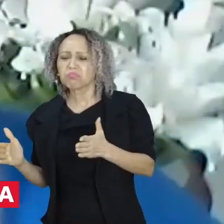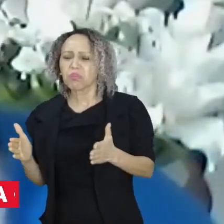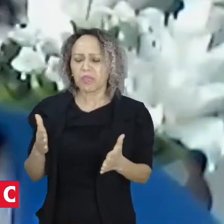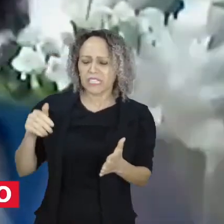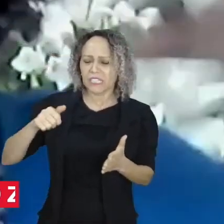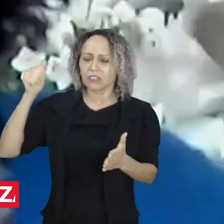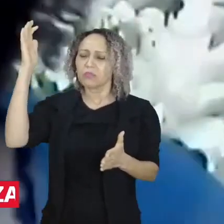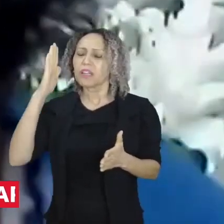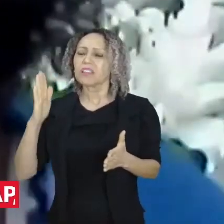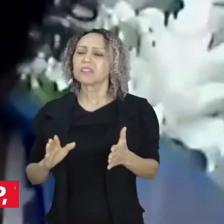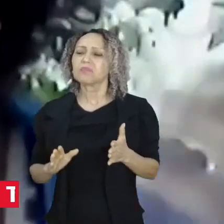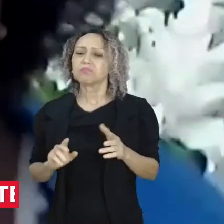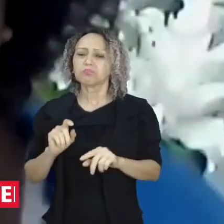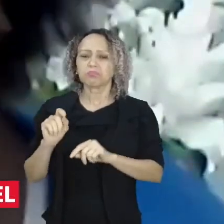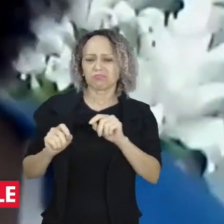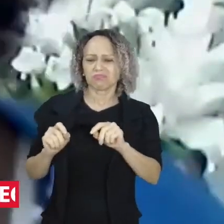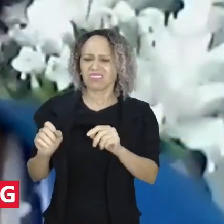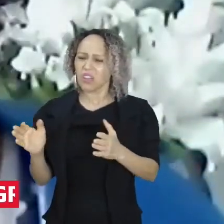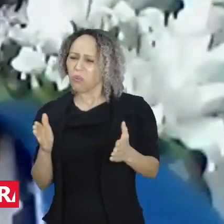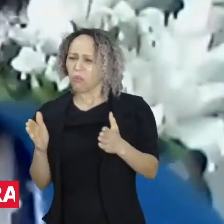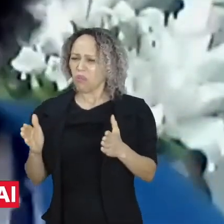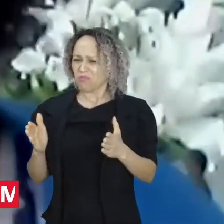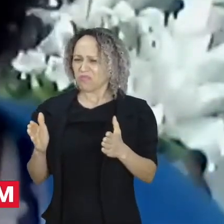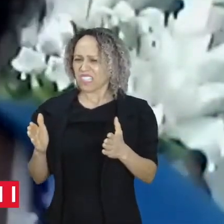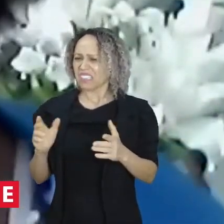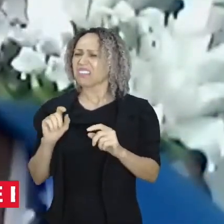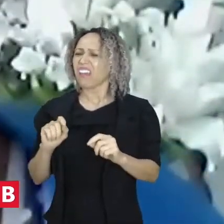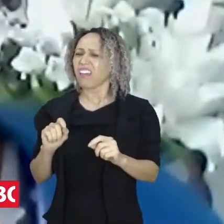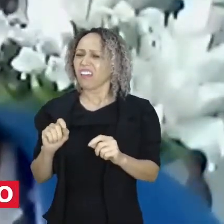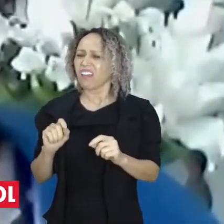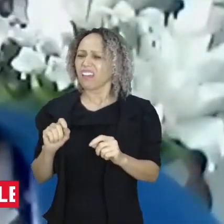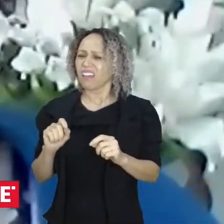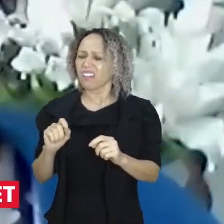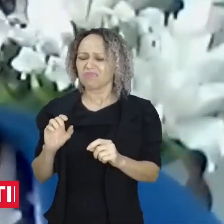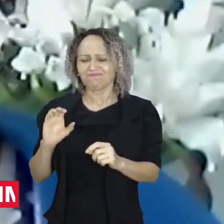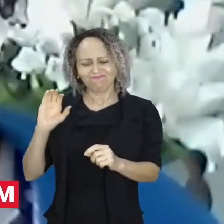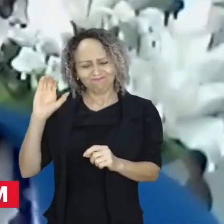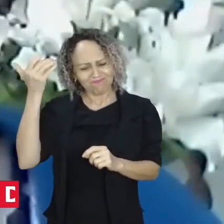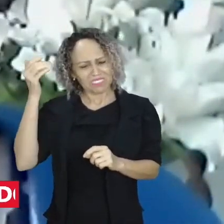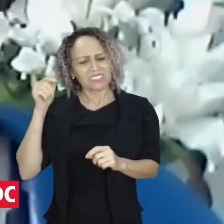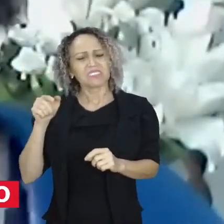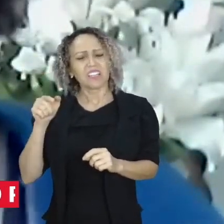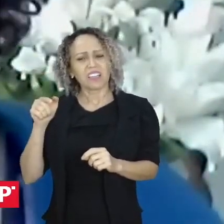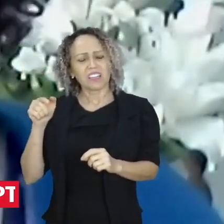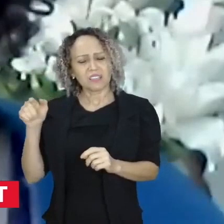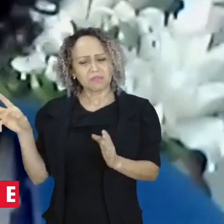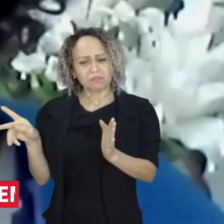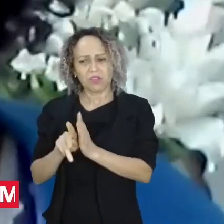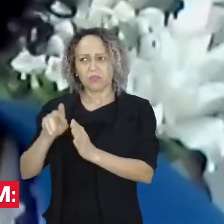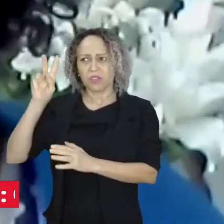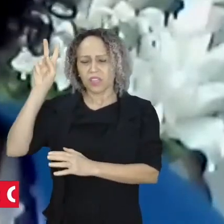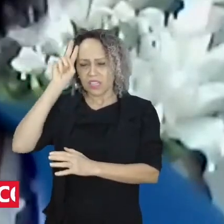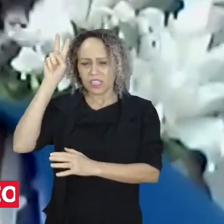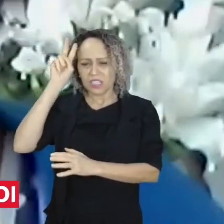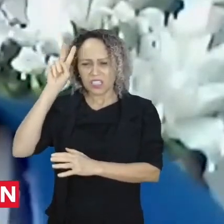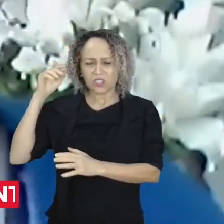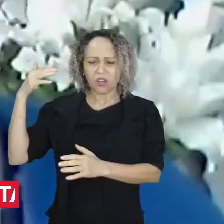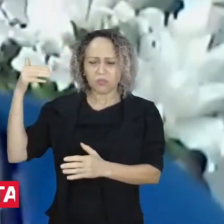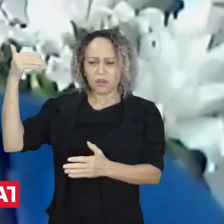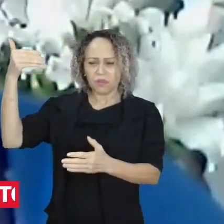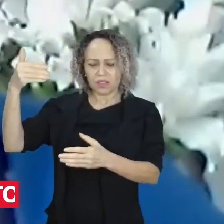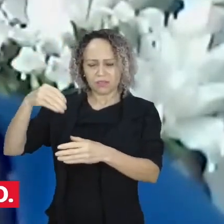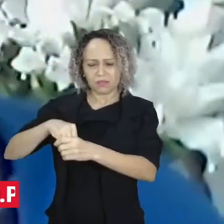presidenta Dilma, todos eles foram muito respeitosos, né, tendo uma aproximação com